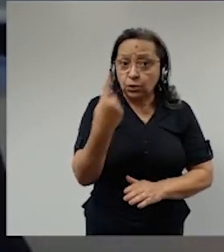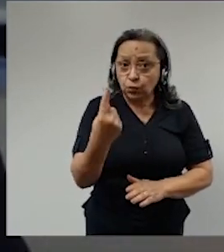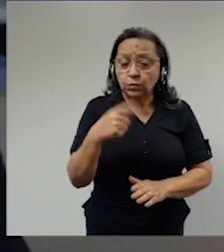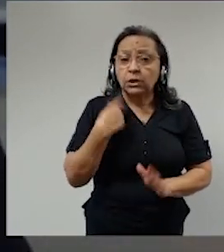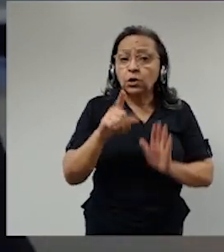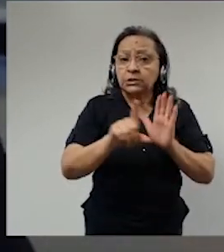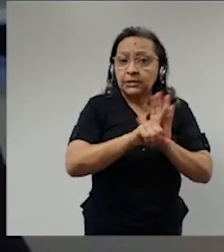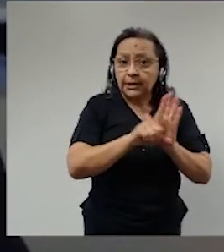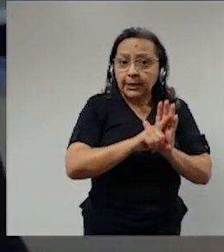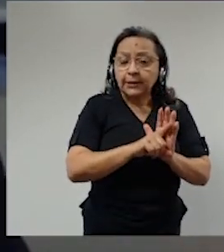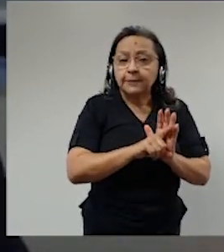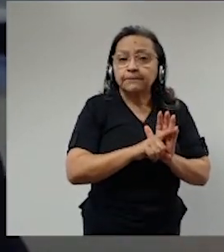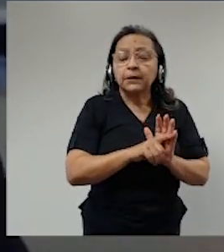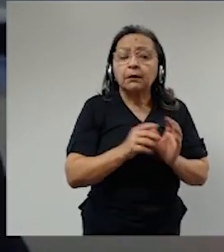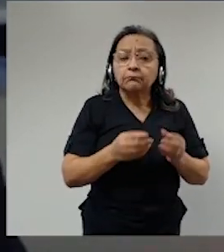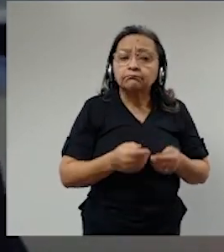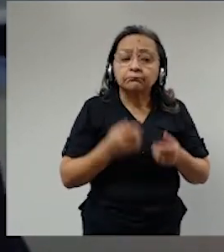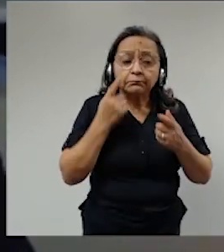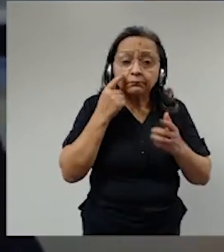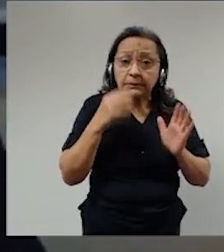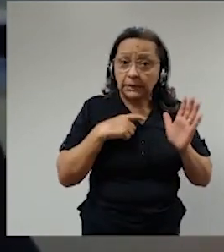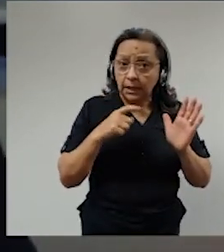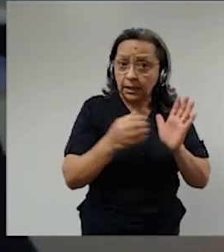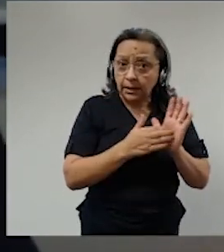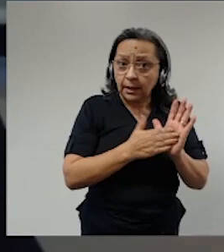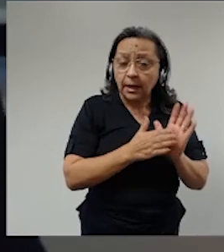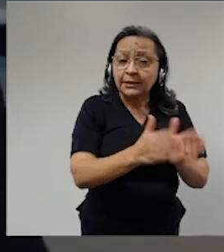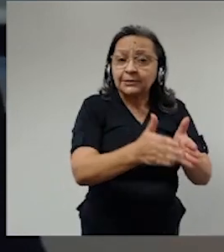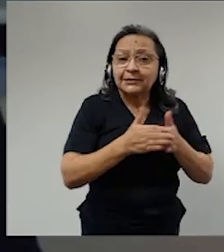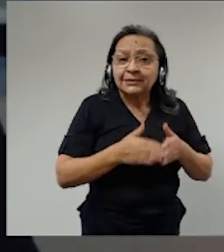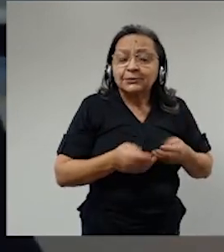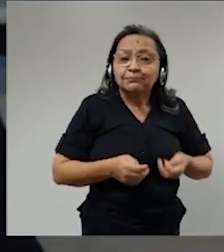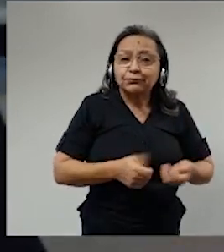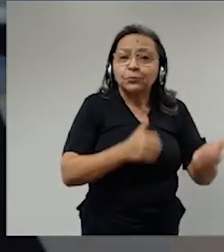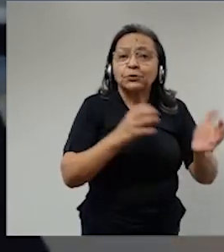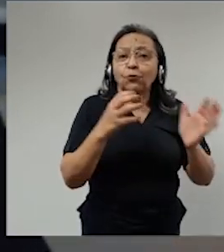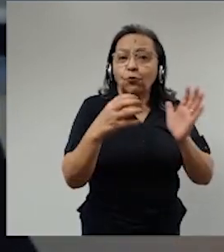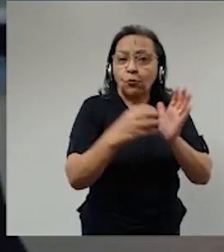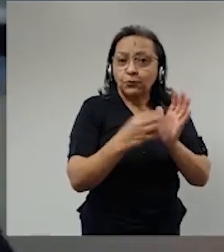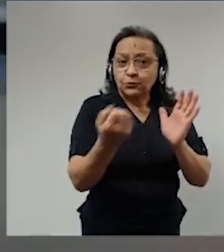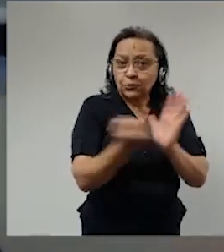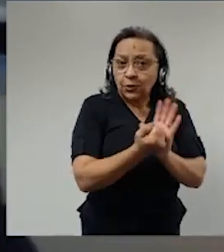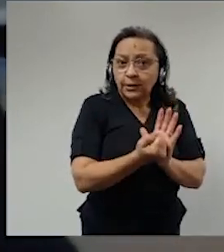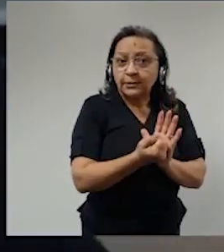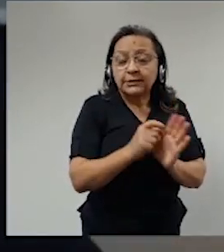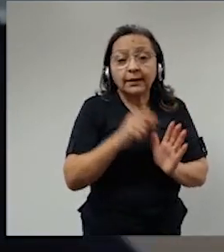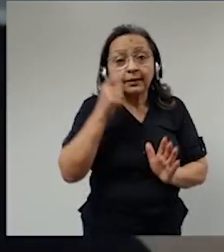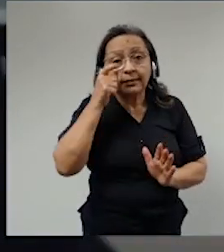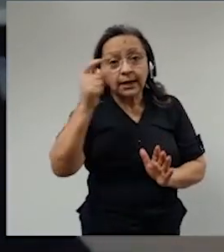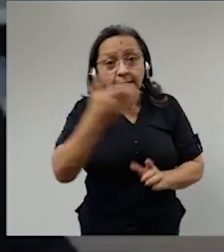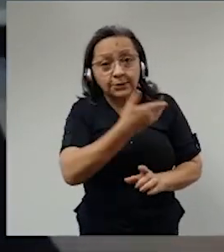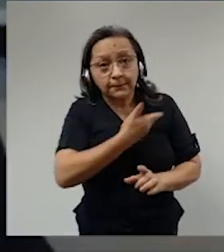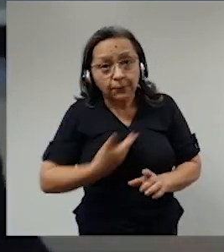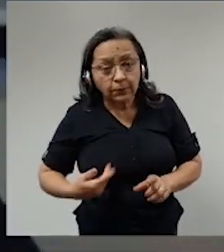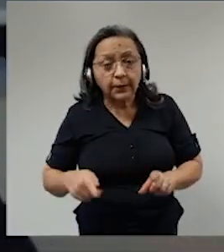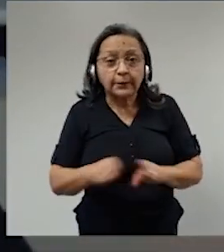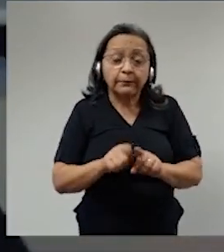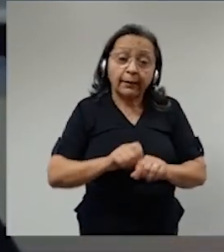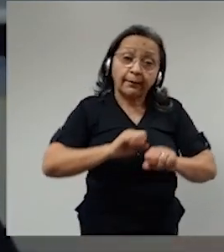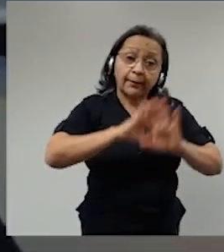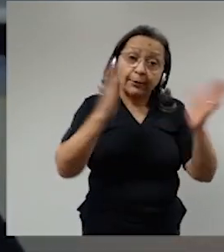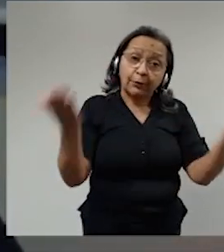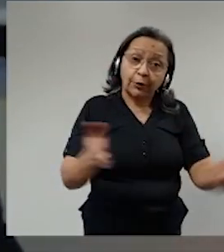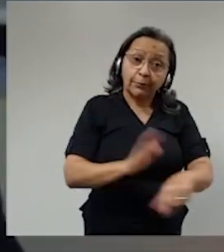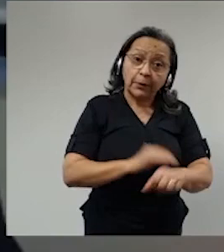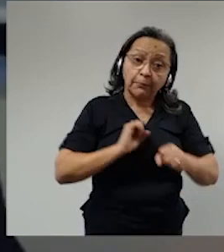que prevê a concessão de licenças compulsórias em casos de emergência nacional ou interesse público, e é evidente que, diante da atual